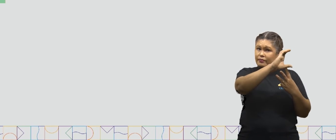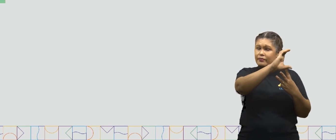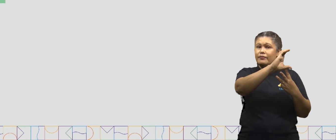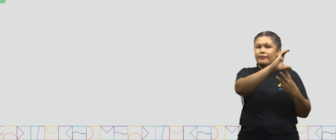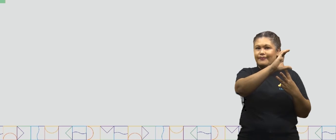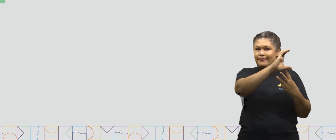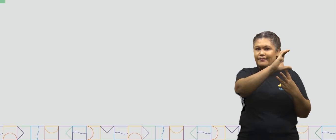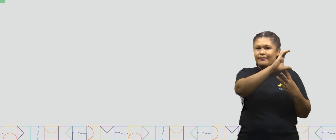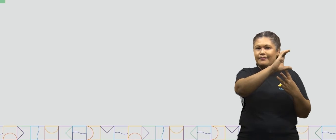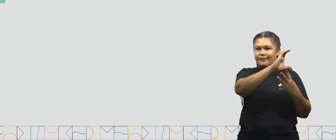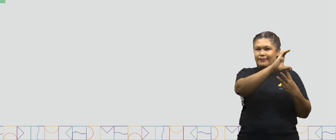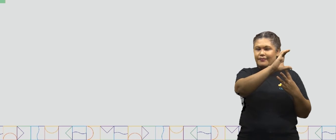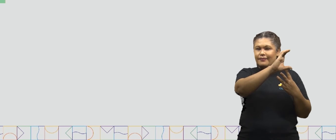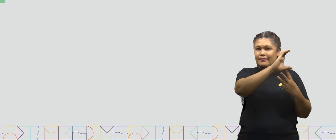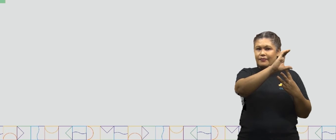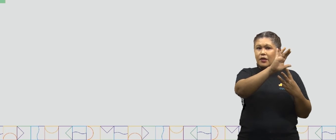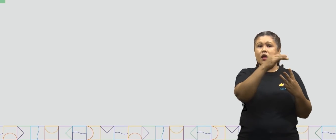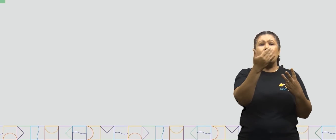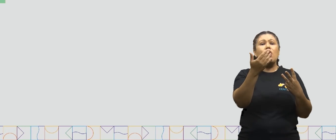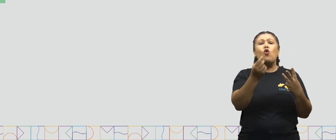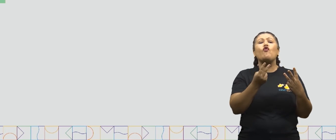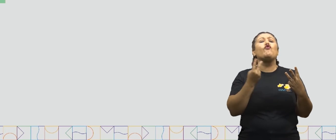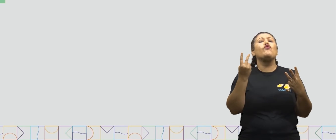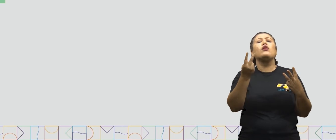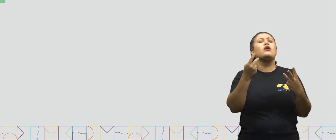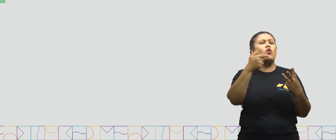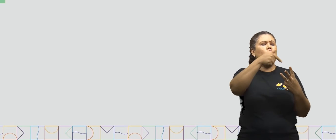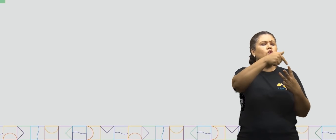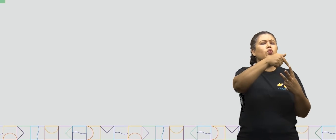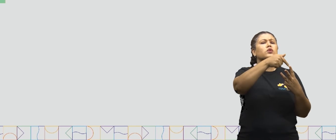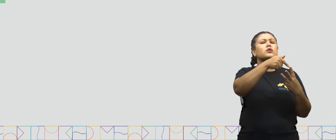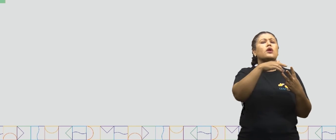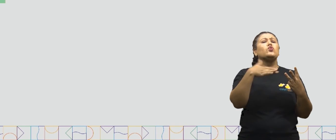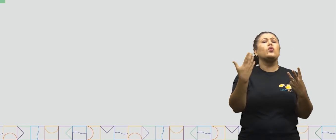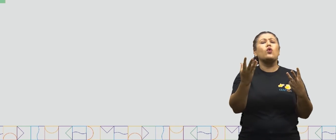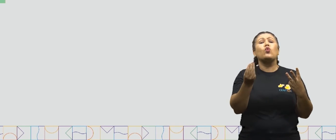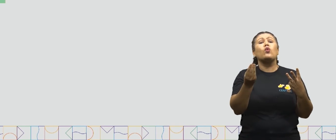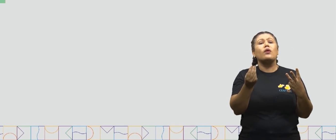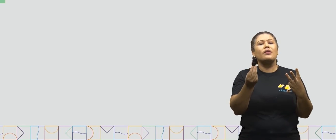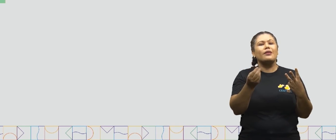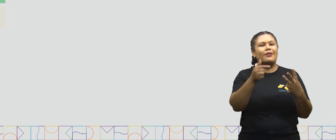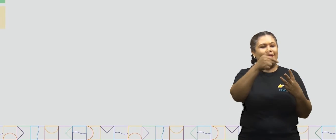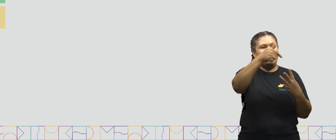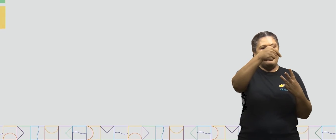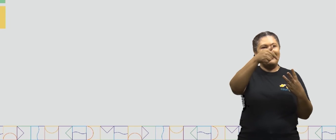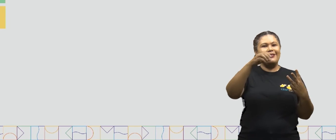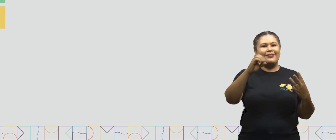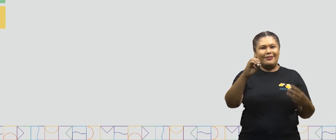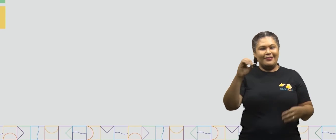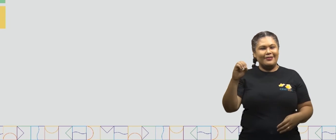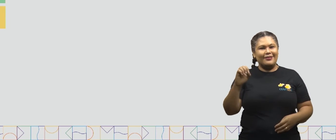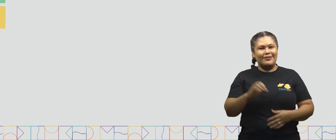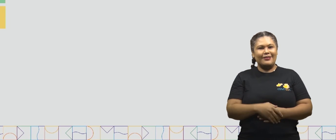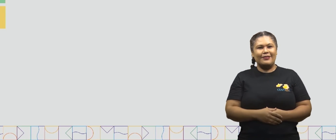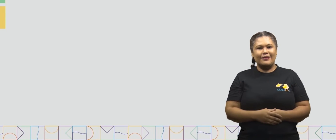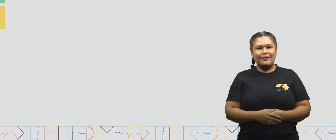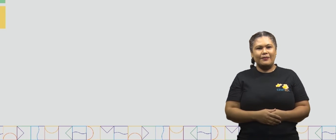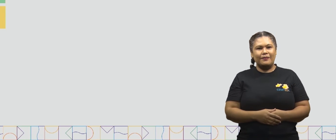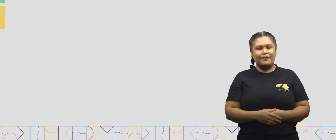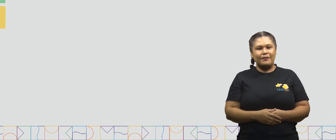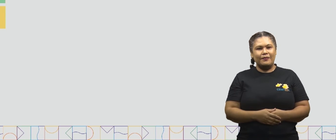na casa da centena. Portanto, ele equivale a